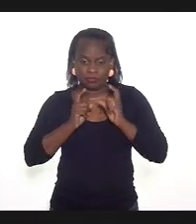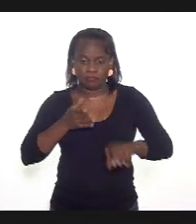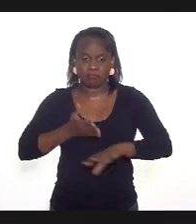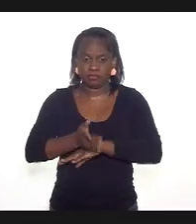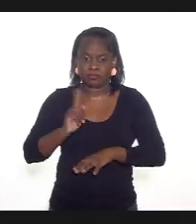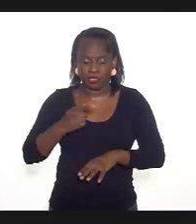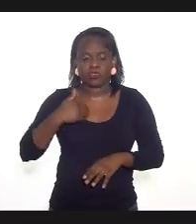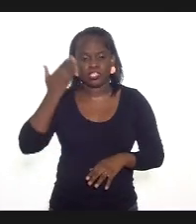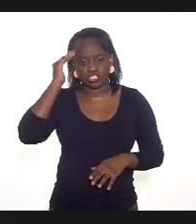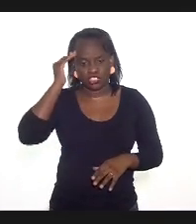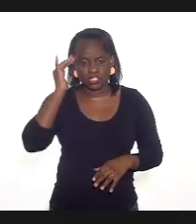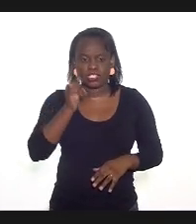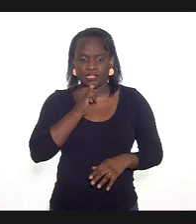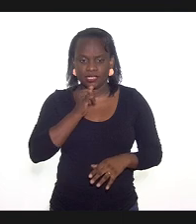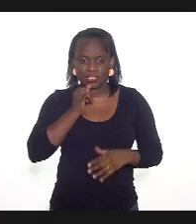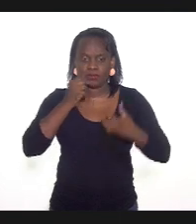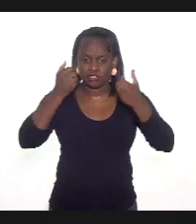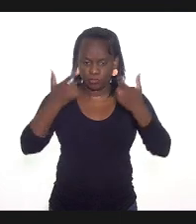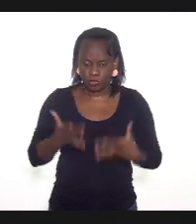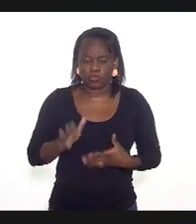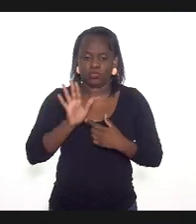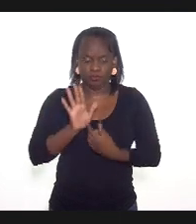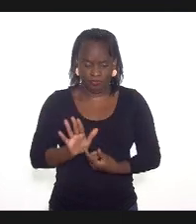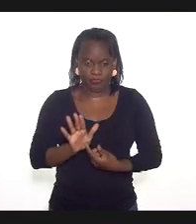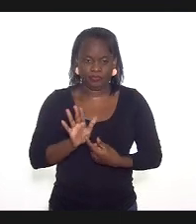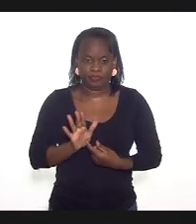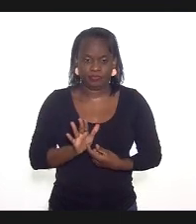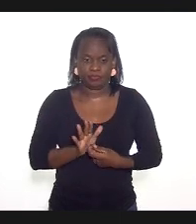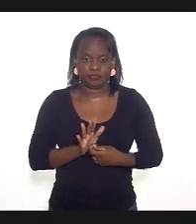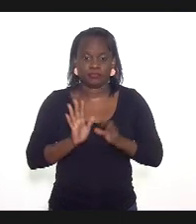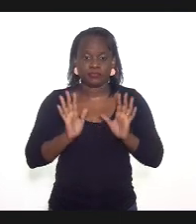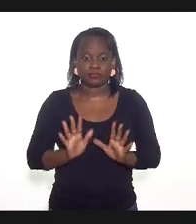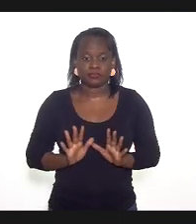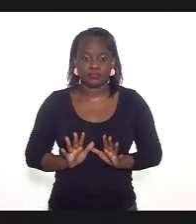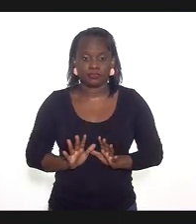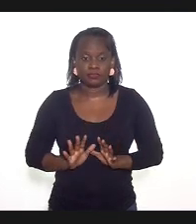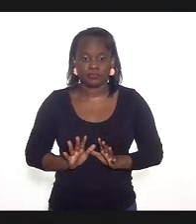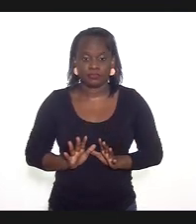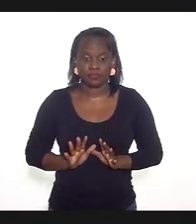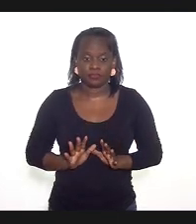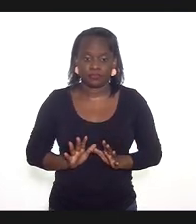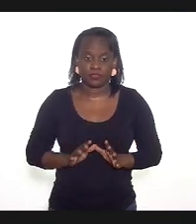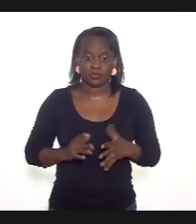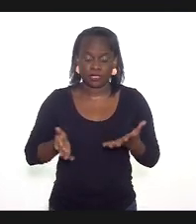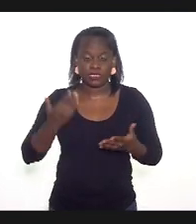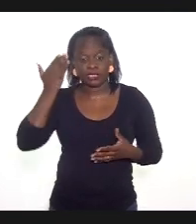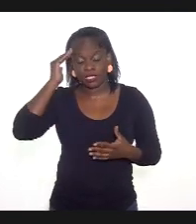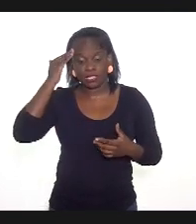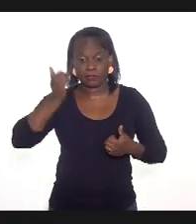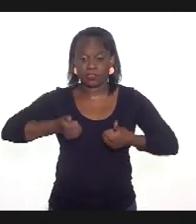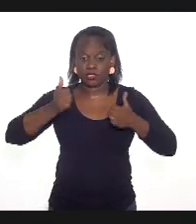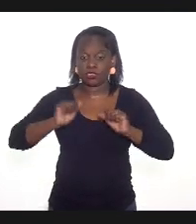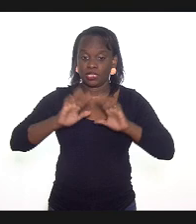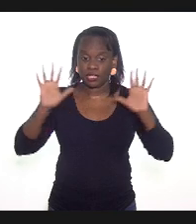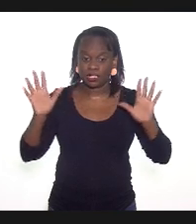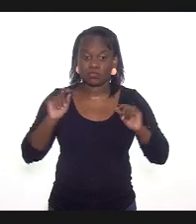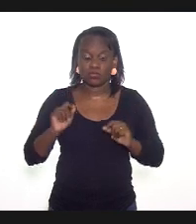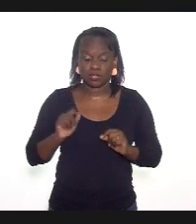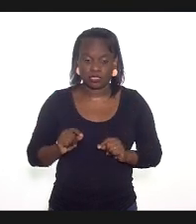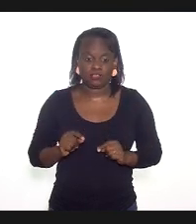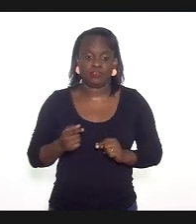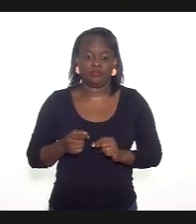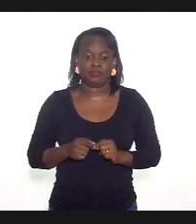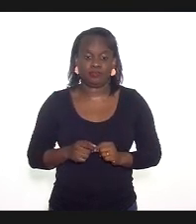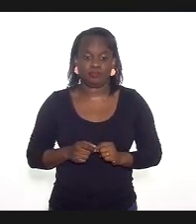entendo o exemplo trazido à baila por Vossa Excelência, mas, salvo o melhor juízo, eu considero